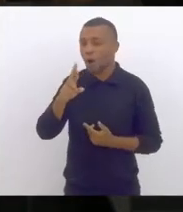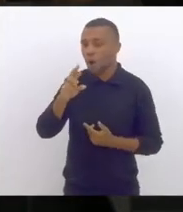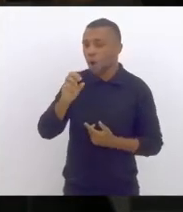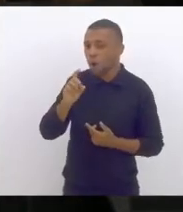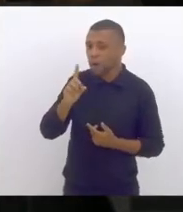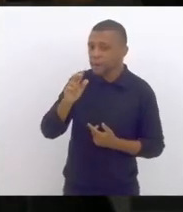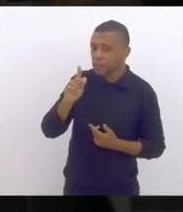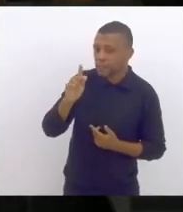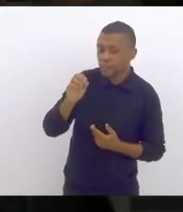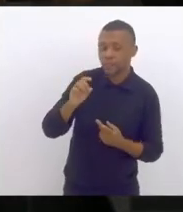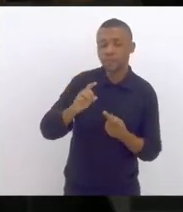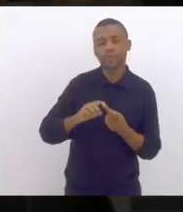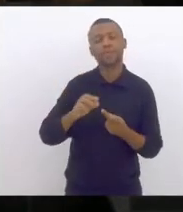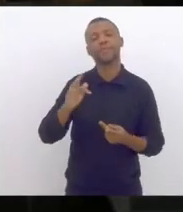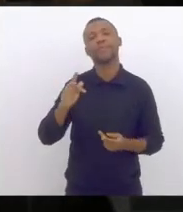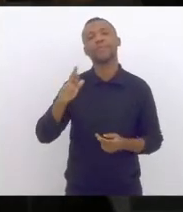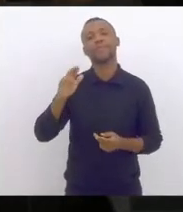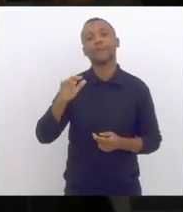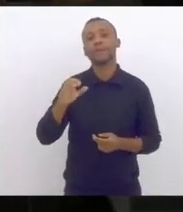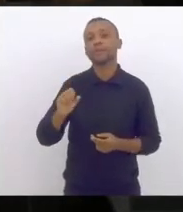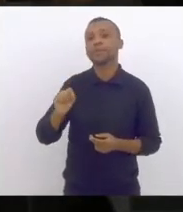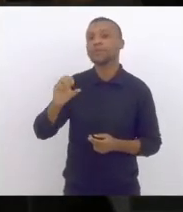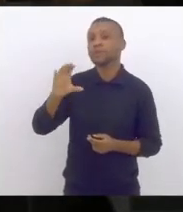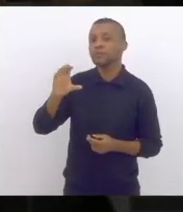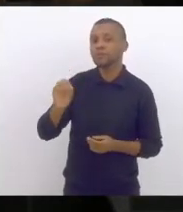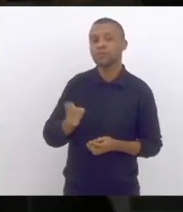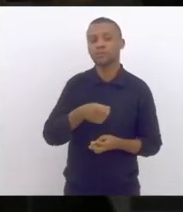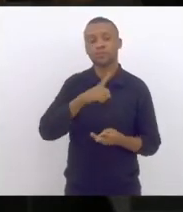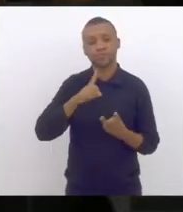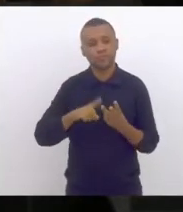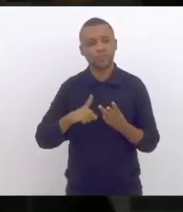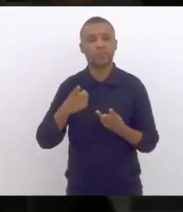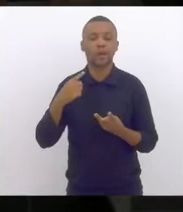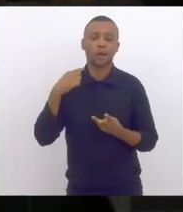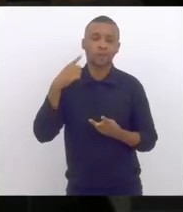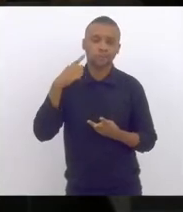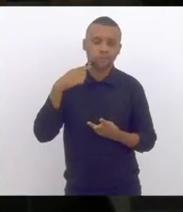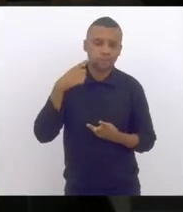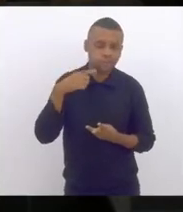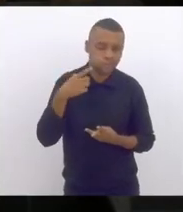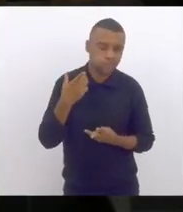doutor Francisco e como a doutora...